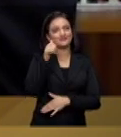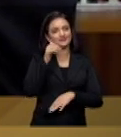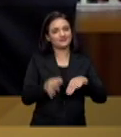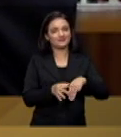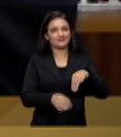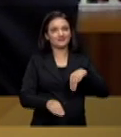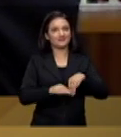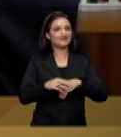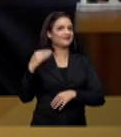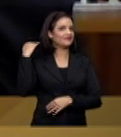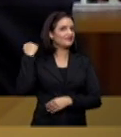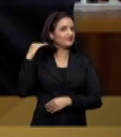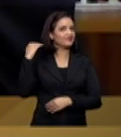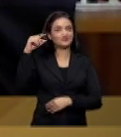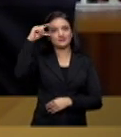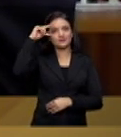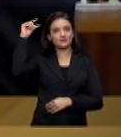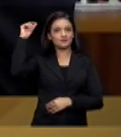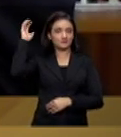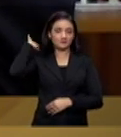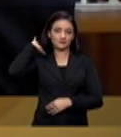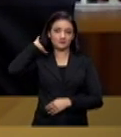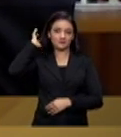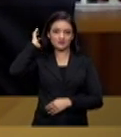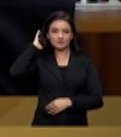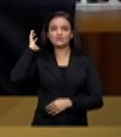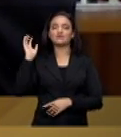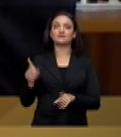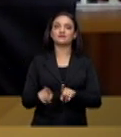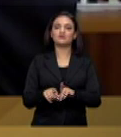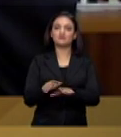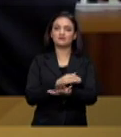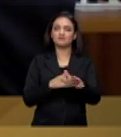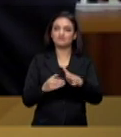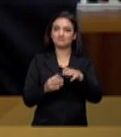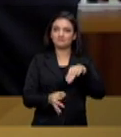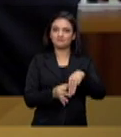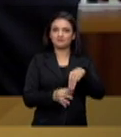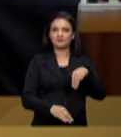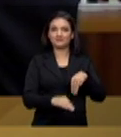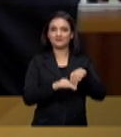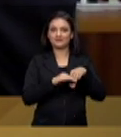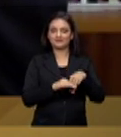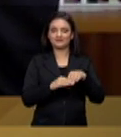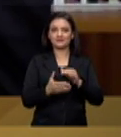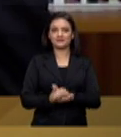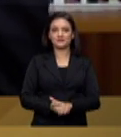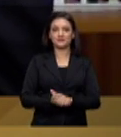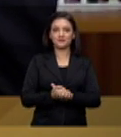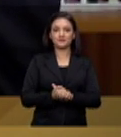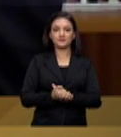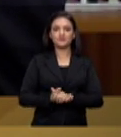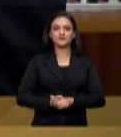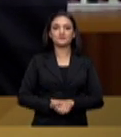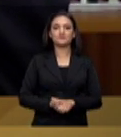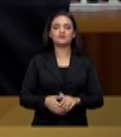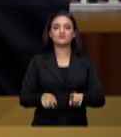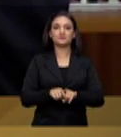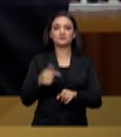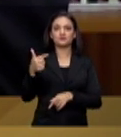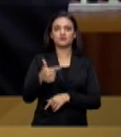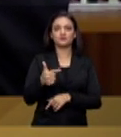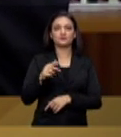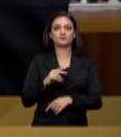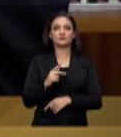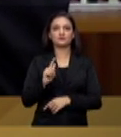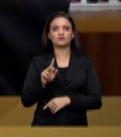Carmen Lúcia, Rosa Weber, senhores ministros e estimados colegas. Cumprimento também o